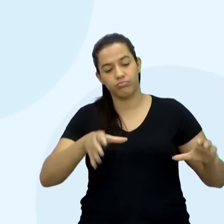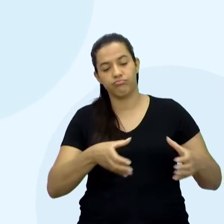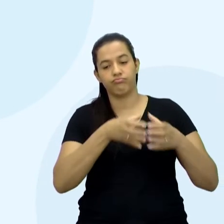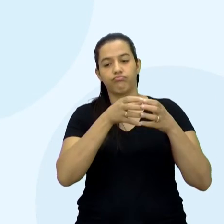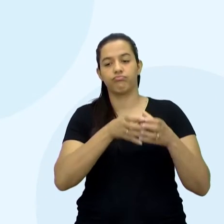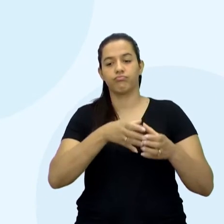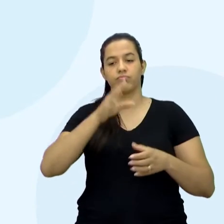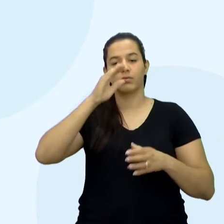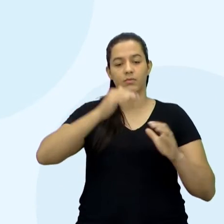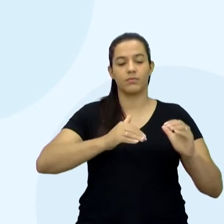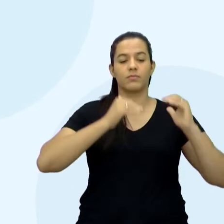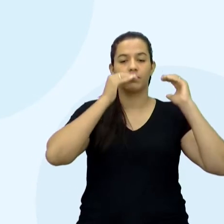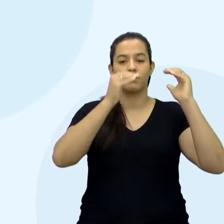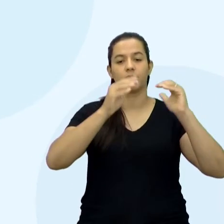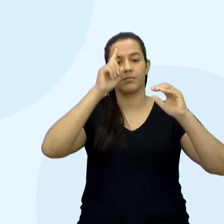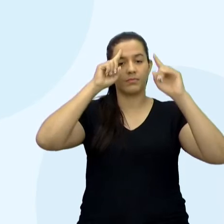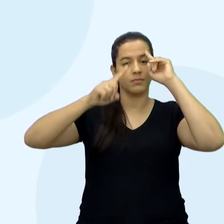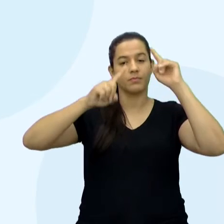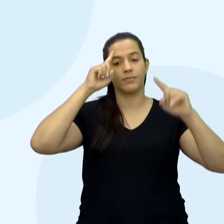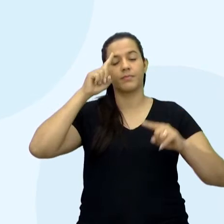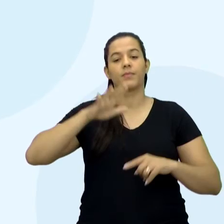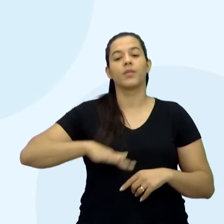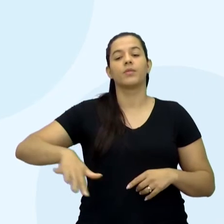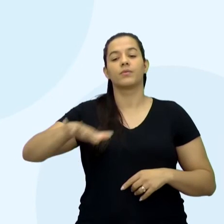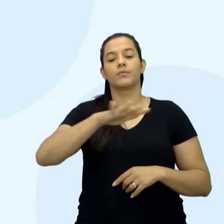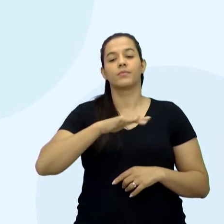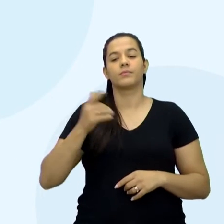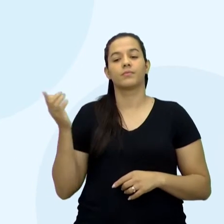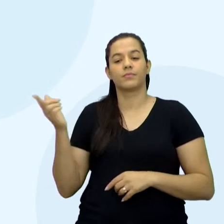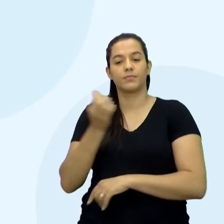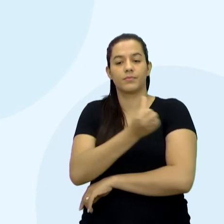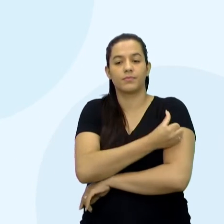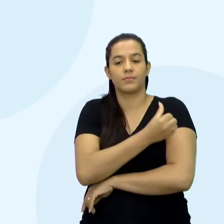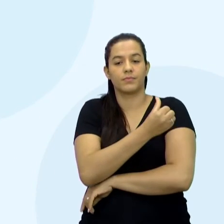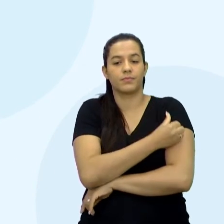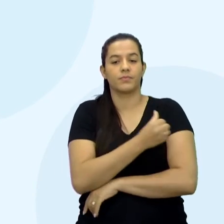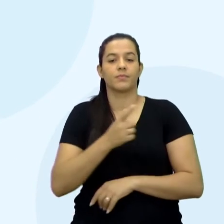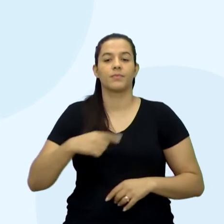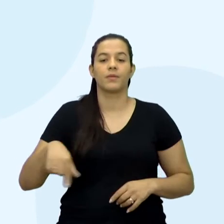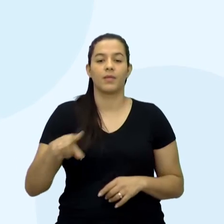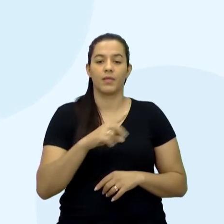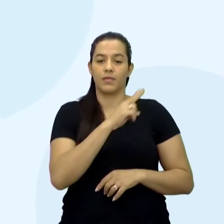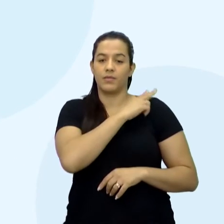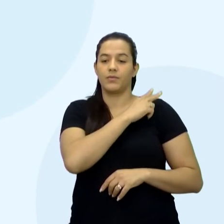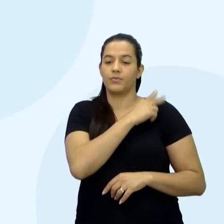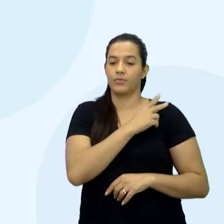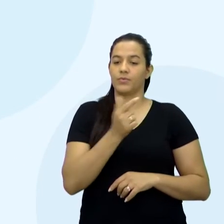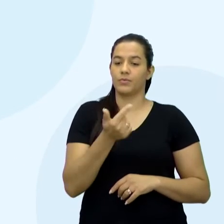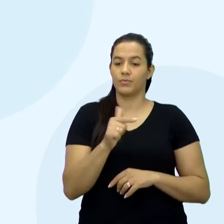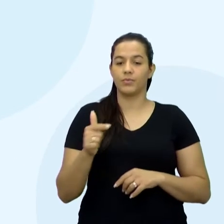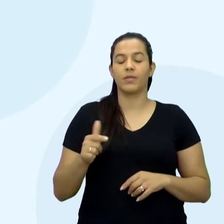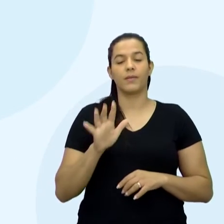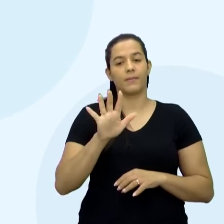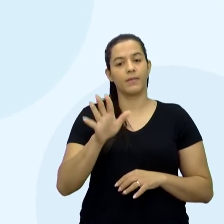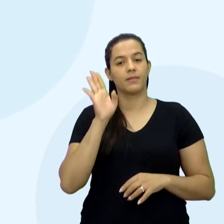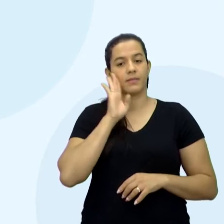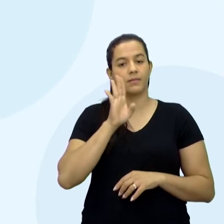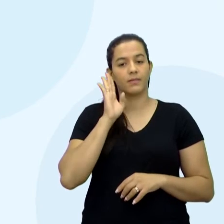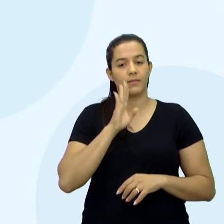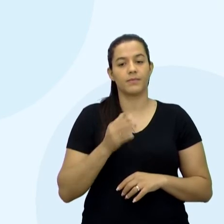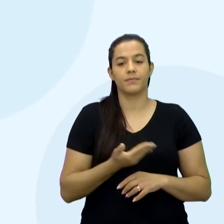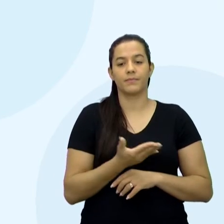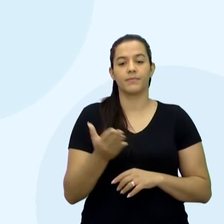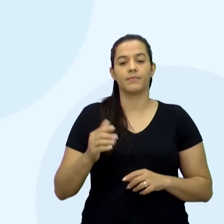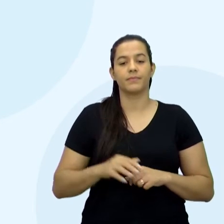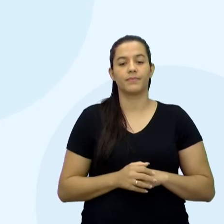de autoridades. Olha só, gente, o trabalho que o sexto ano buscou fazer. Eles não são segunda série, mas olha que bacana. Pé de mulher não